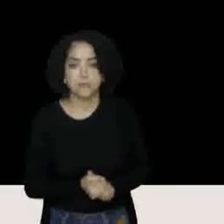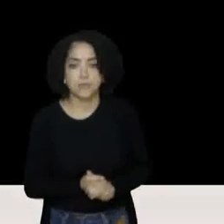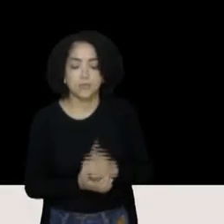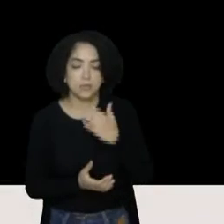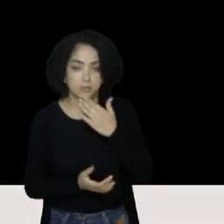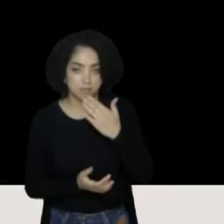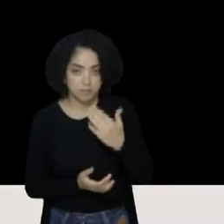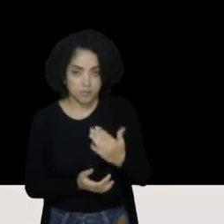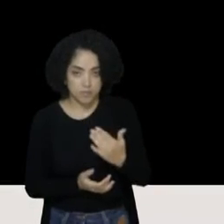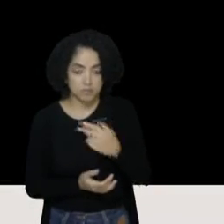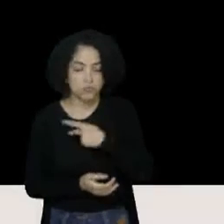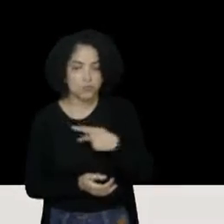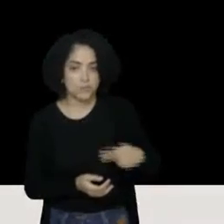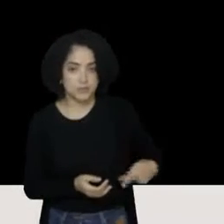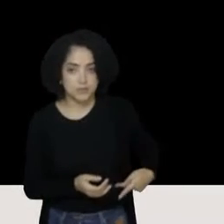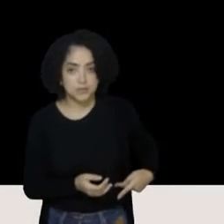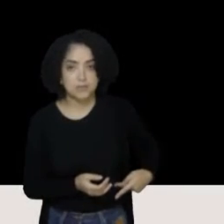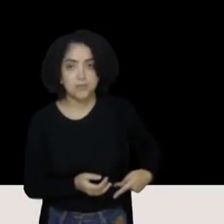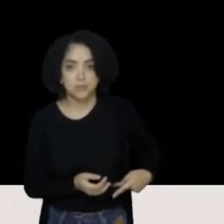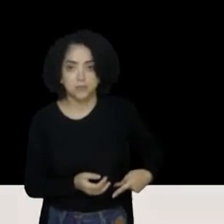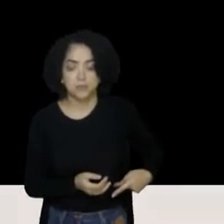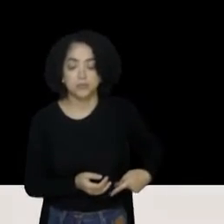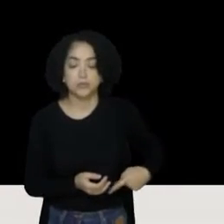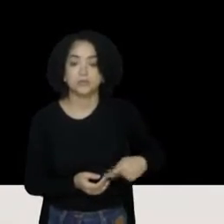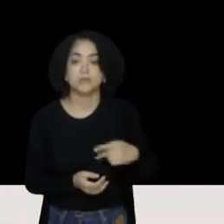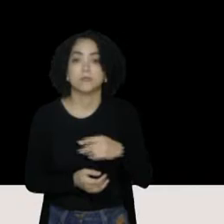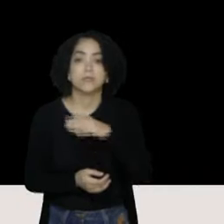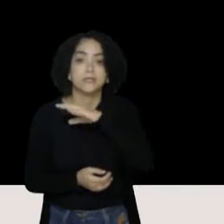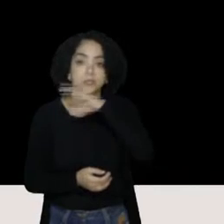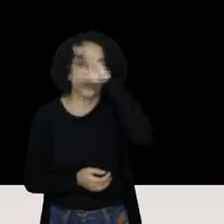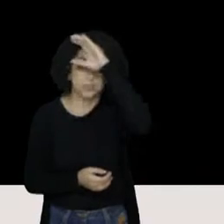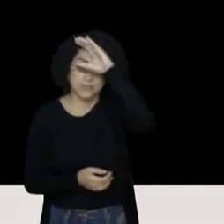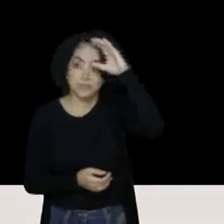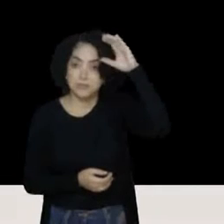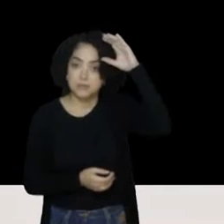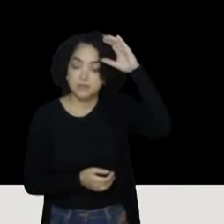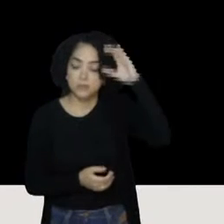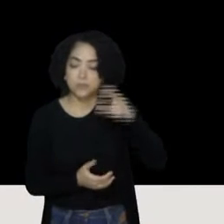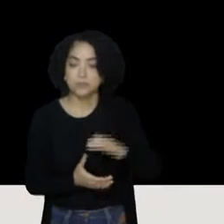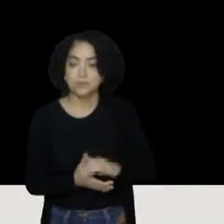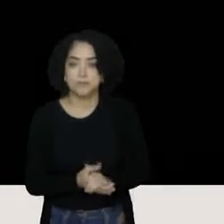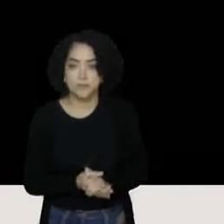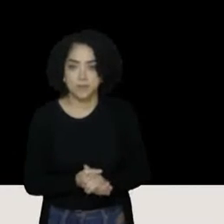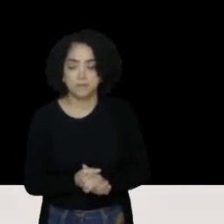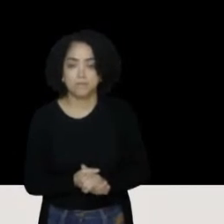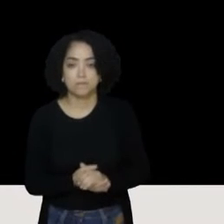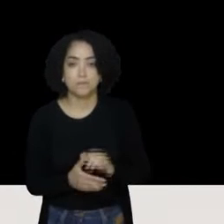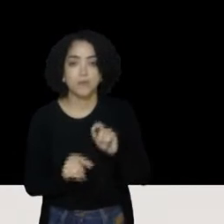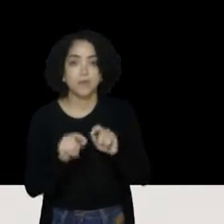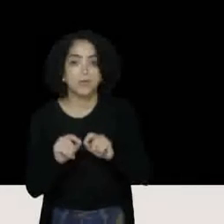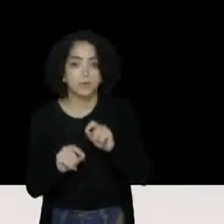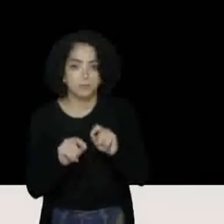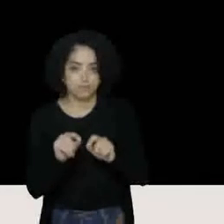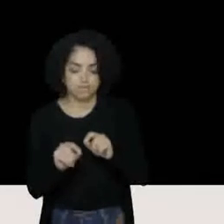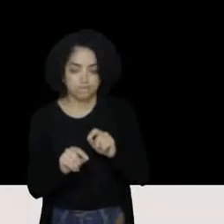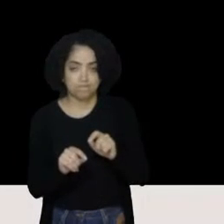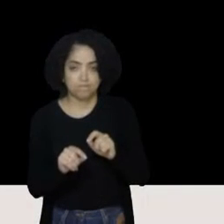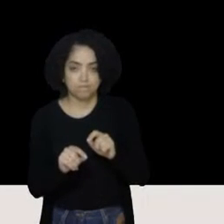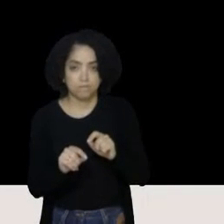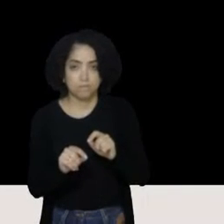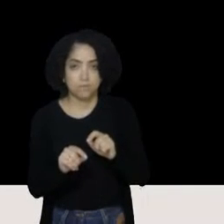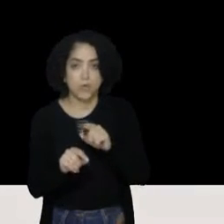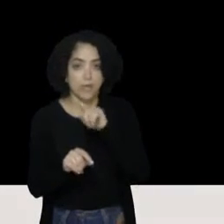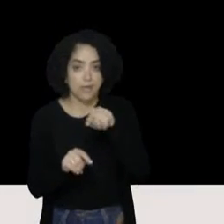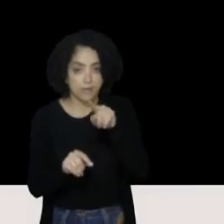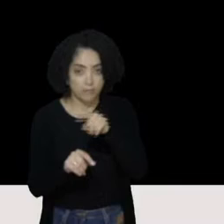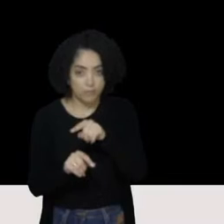solicitando ao presidente da Câmara Municipal de Criciúma para que tome providências em prol da revogação do